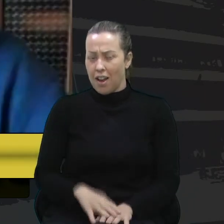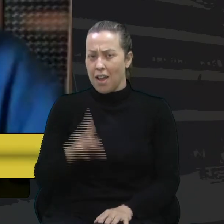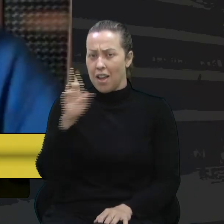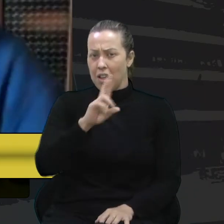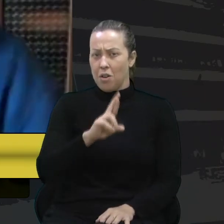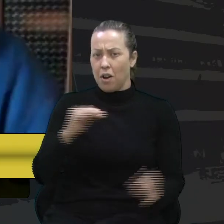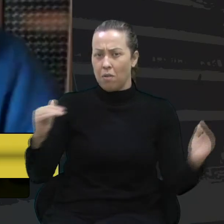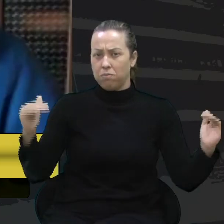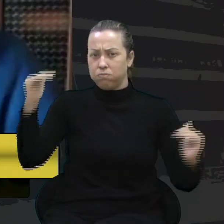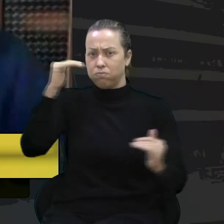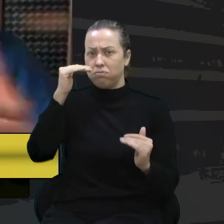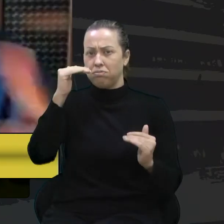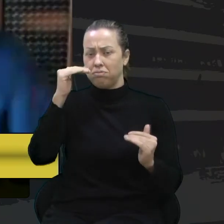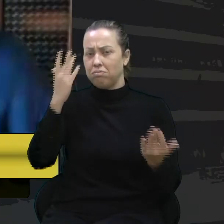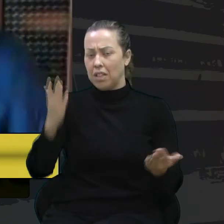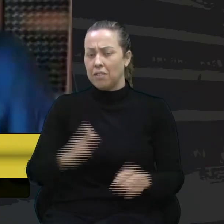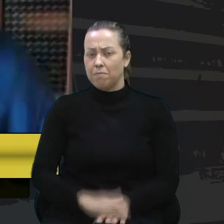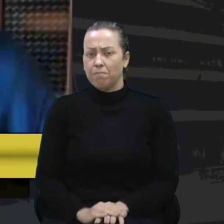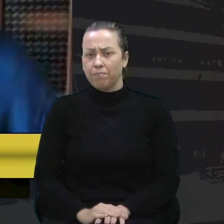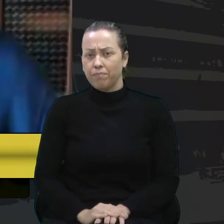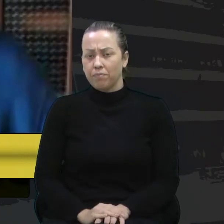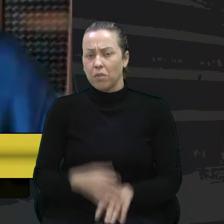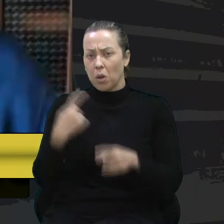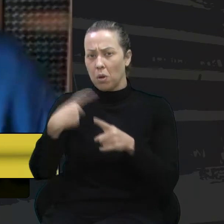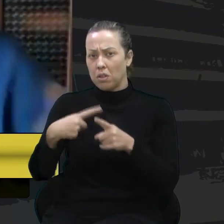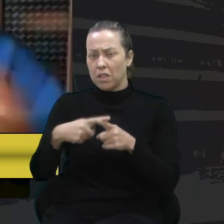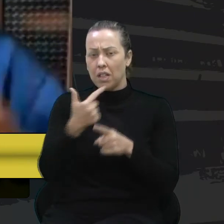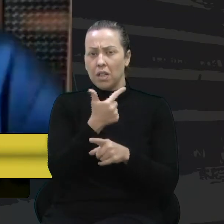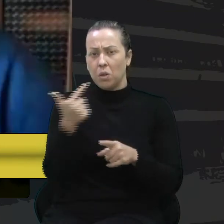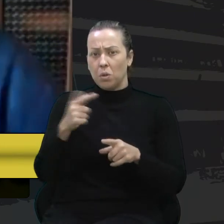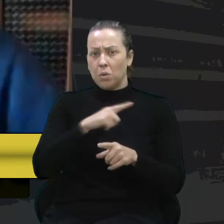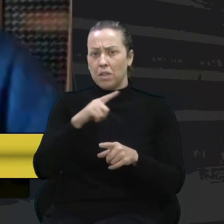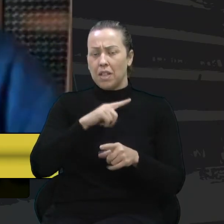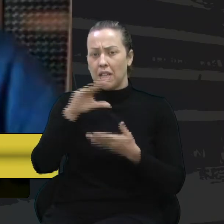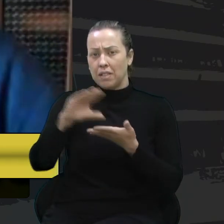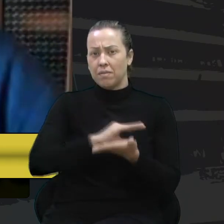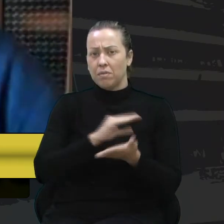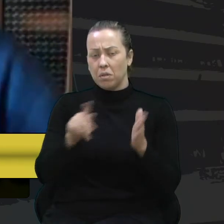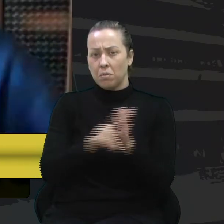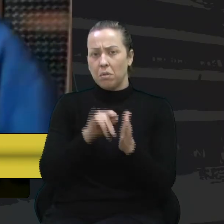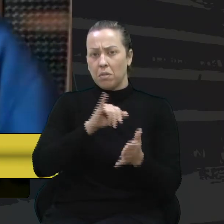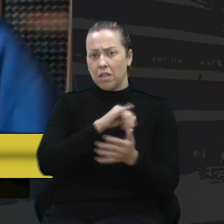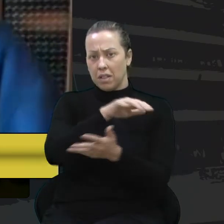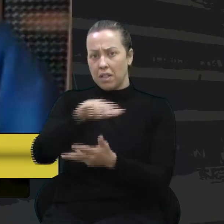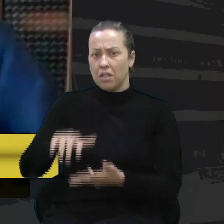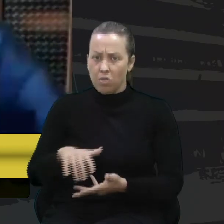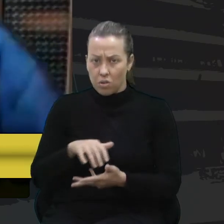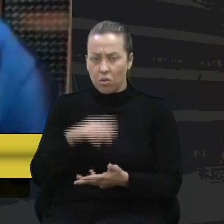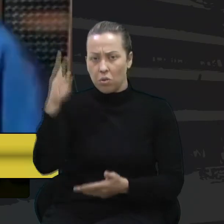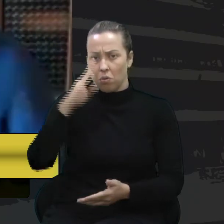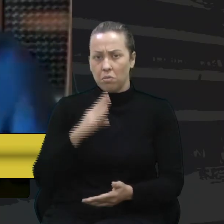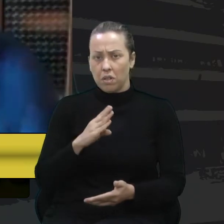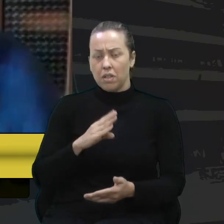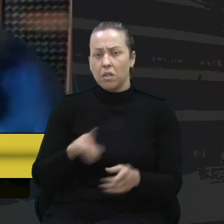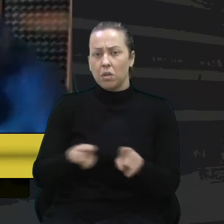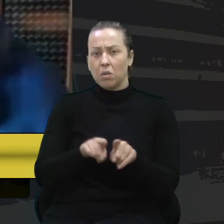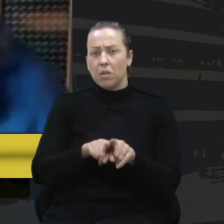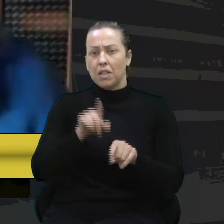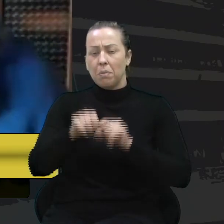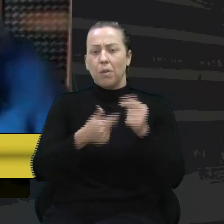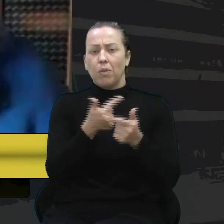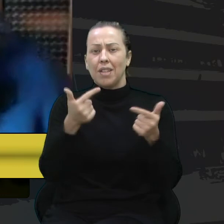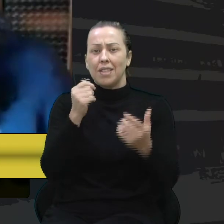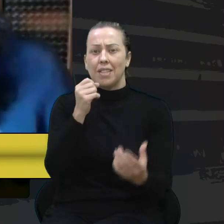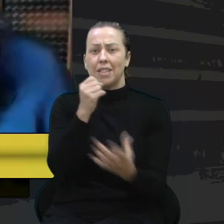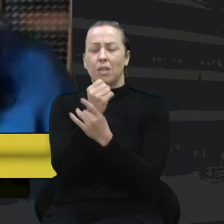está extremamente desvalorizado, porque não temos investimentos, né, internacionais também no Brasil, em função dessa instabilidade